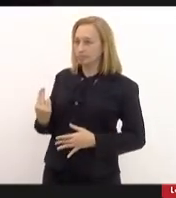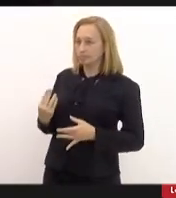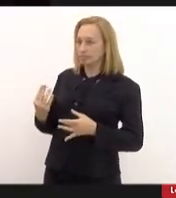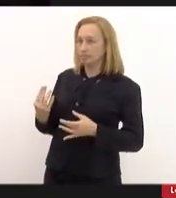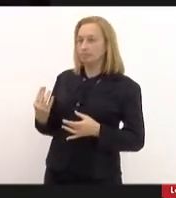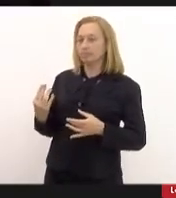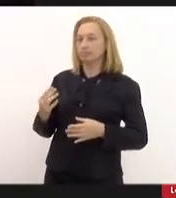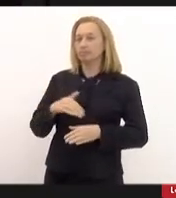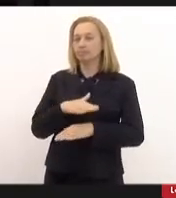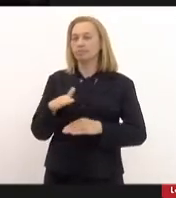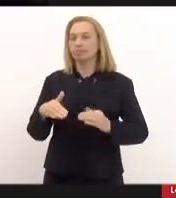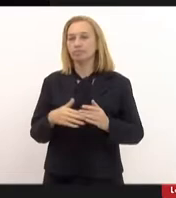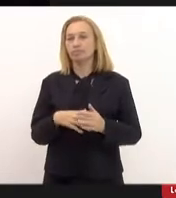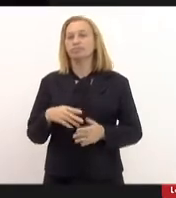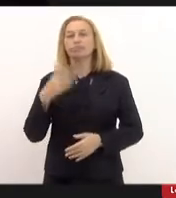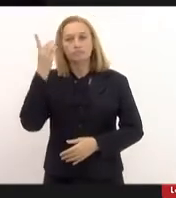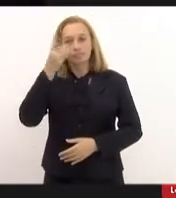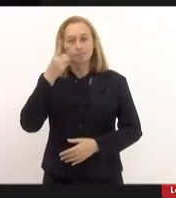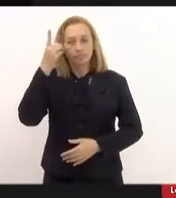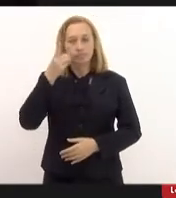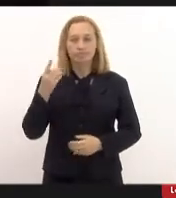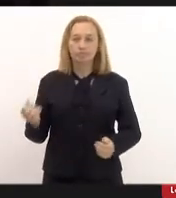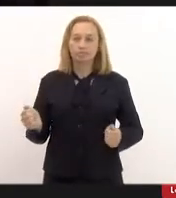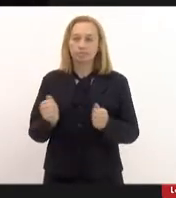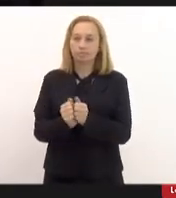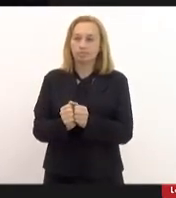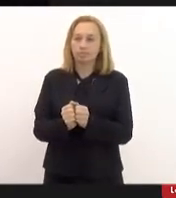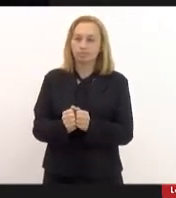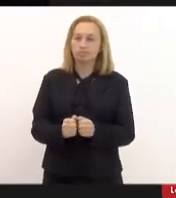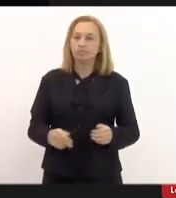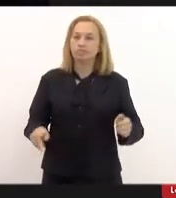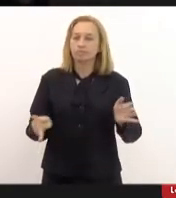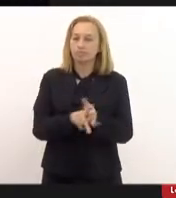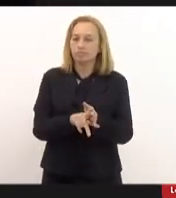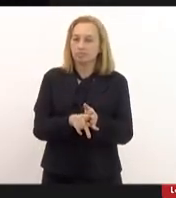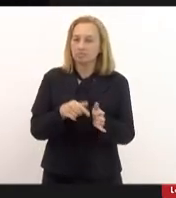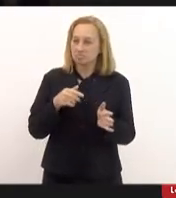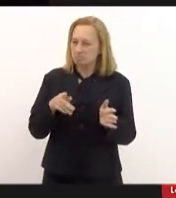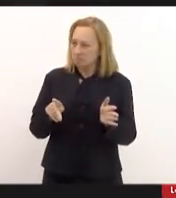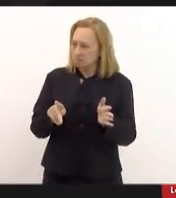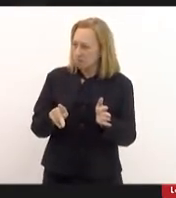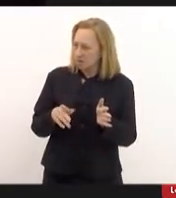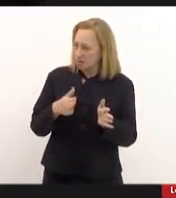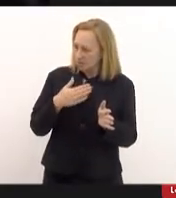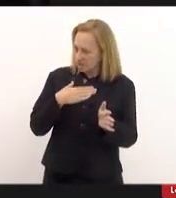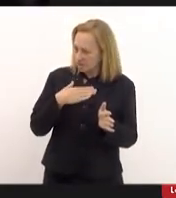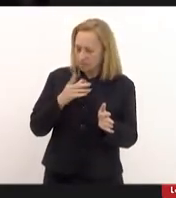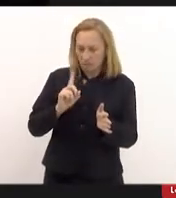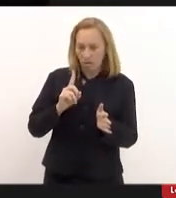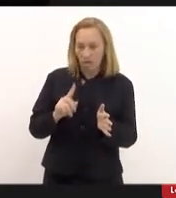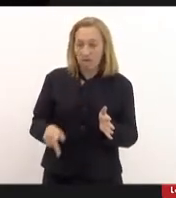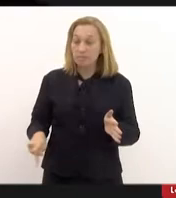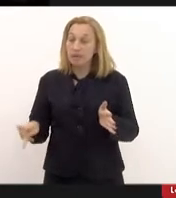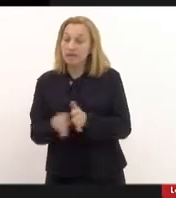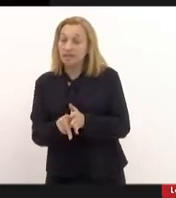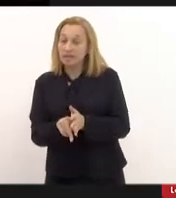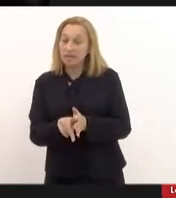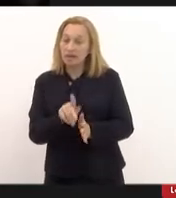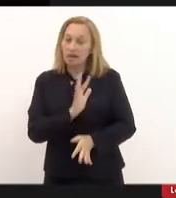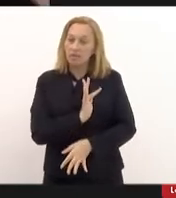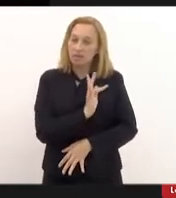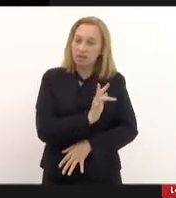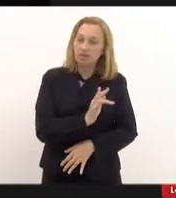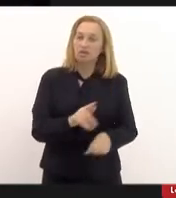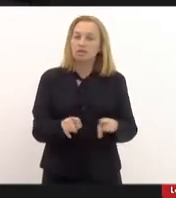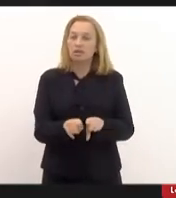os demais deputados para participar, que esse projeto não é do Rosenberg Riz. Esse projeto é para a Baixada, é um projeto para o Estado.